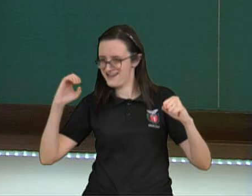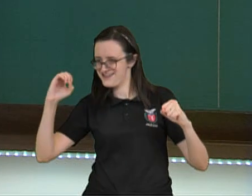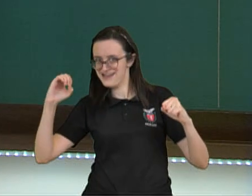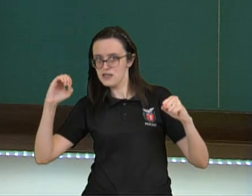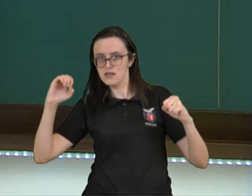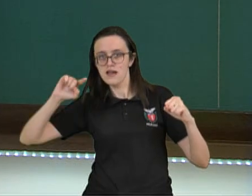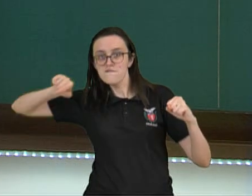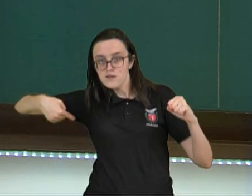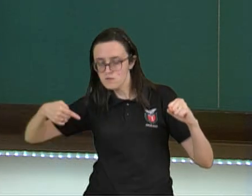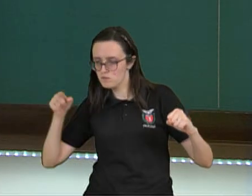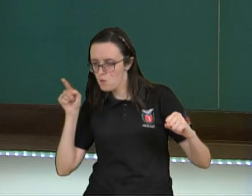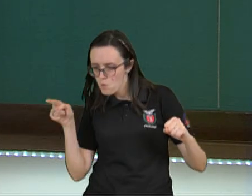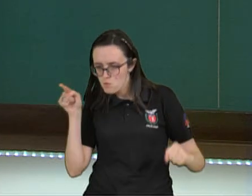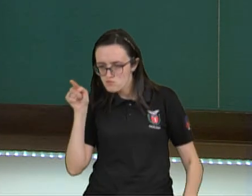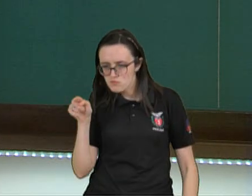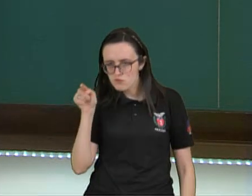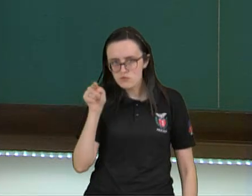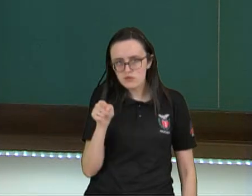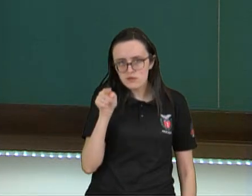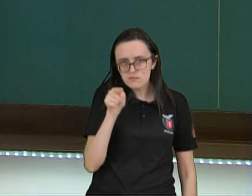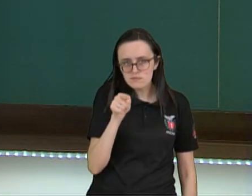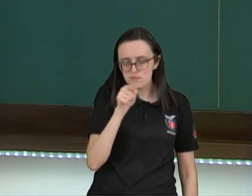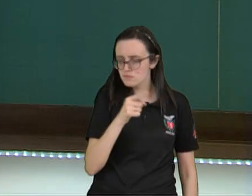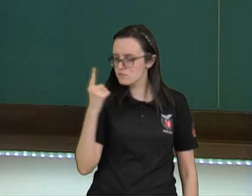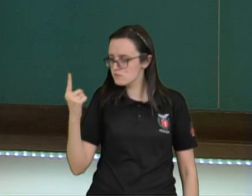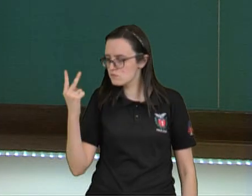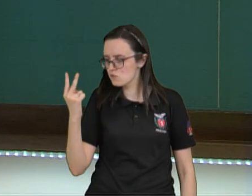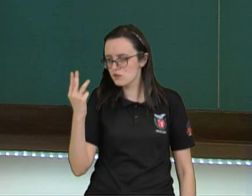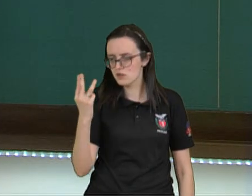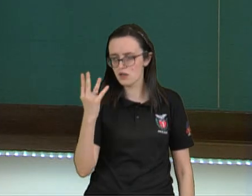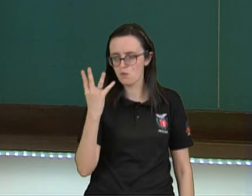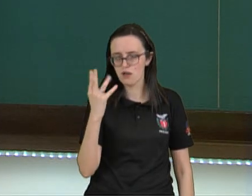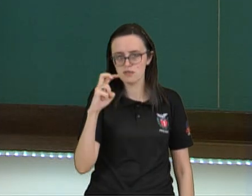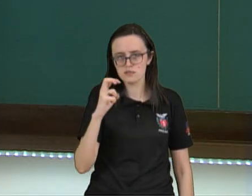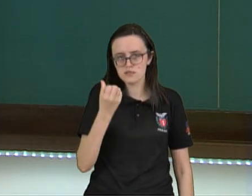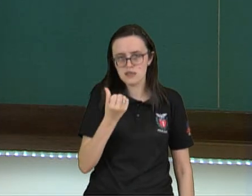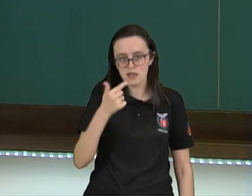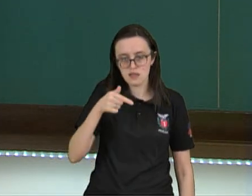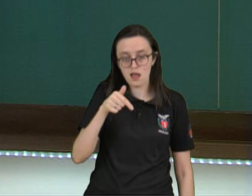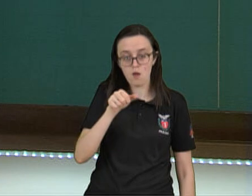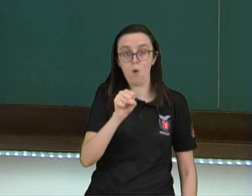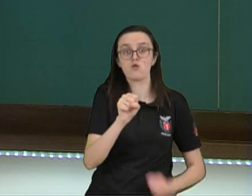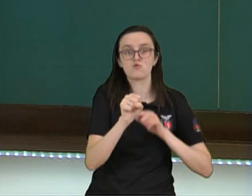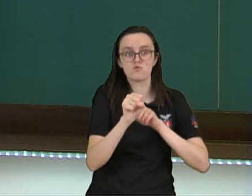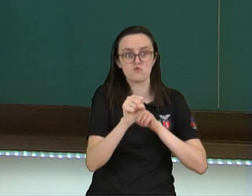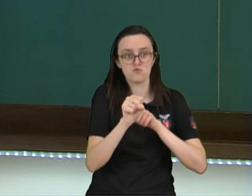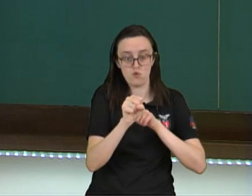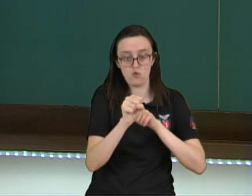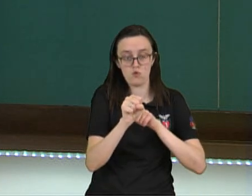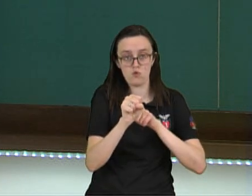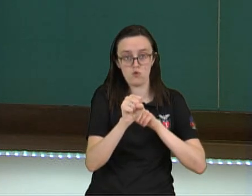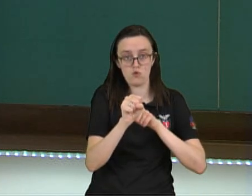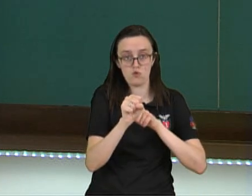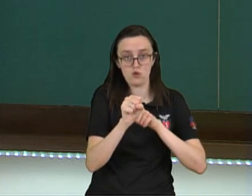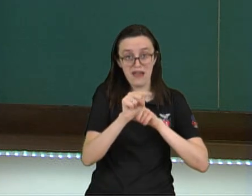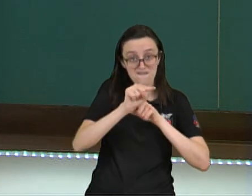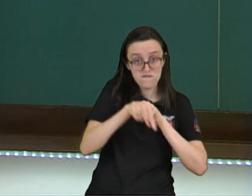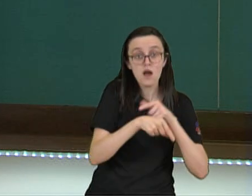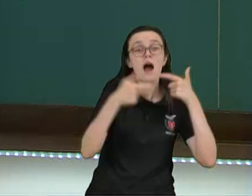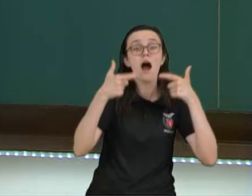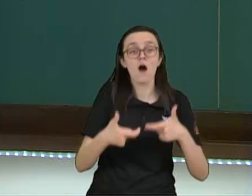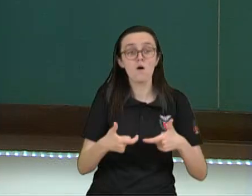1, 2, 3, 4, 5, 6, 7, 8 casas. Então a vírgula vai parar entre o 2 e o